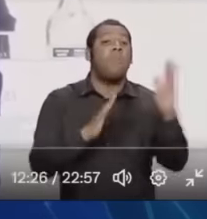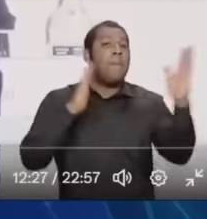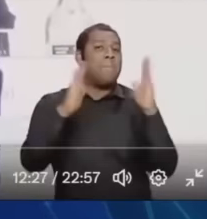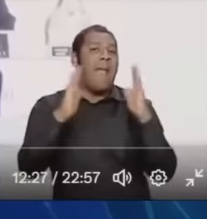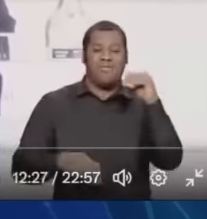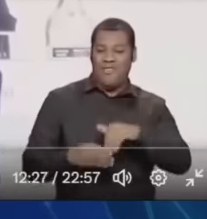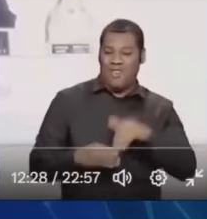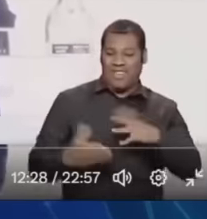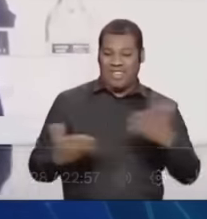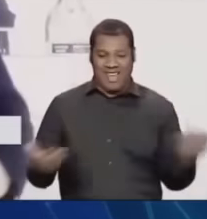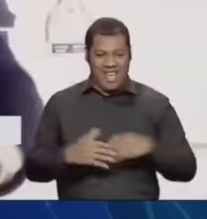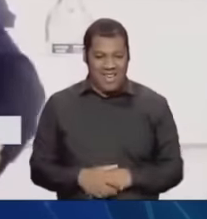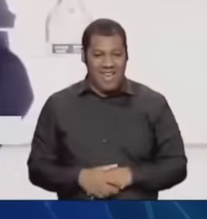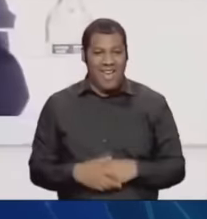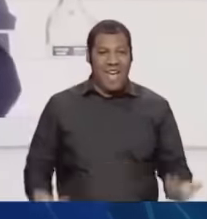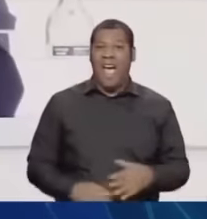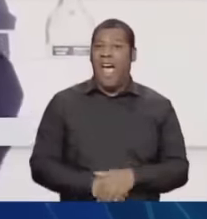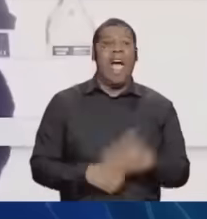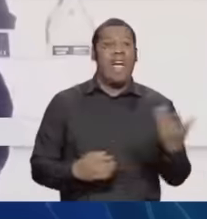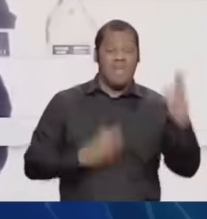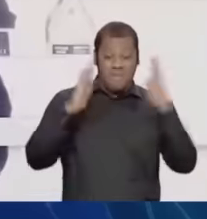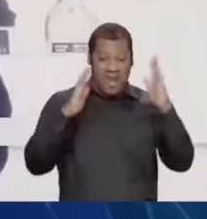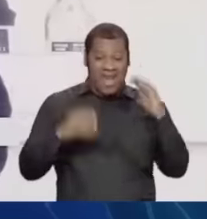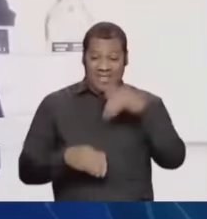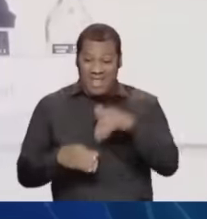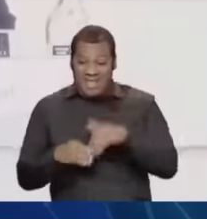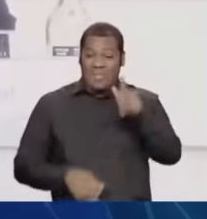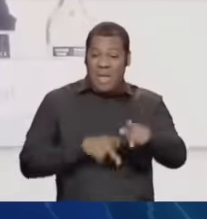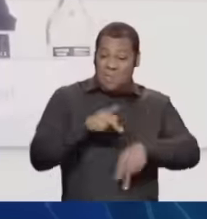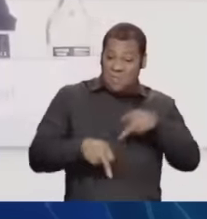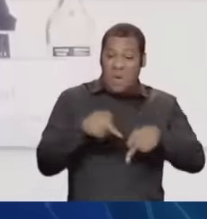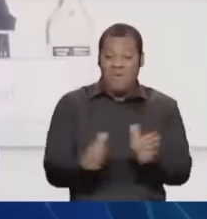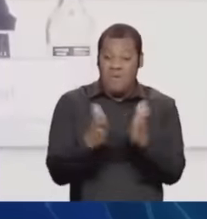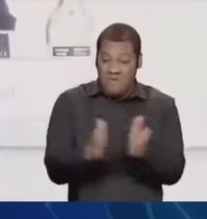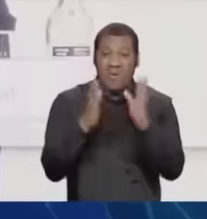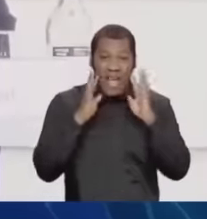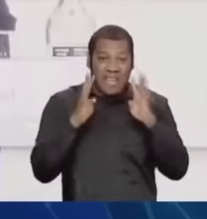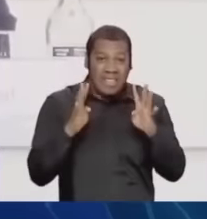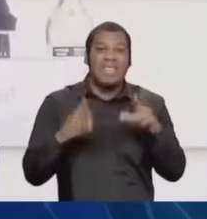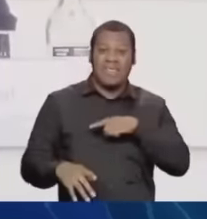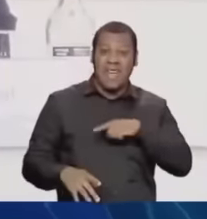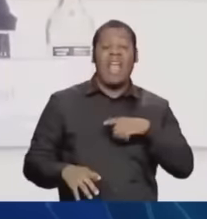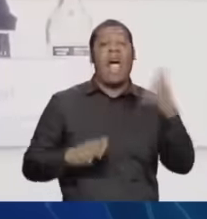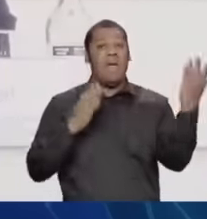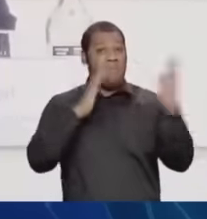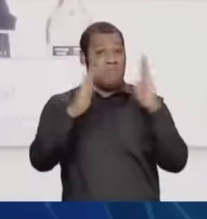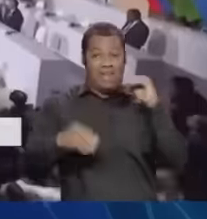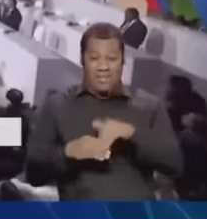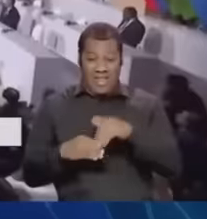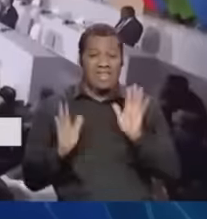Em época de eleição, o pobre é o patrimônio mais importante de um país. Depois das eleições, o pobre é esquecido e a vida